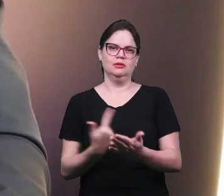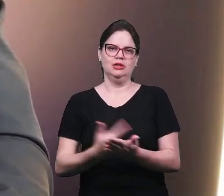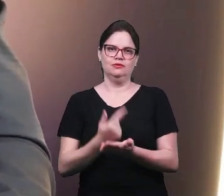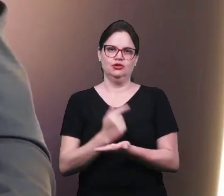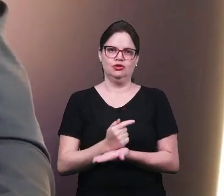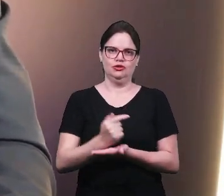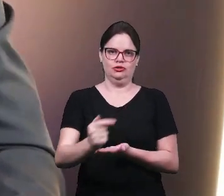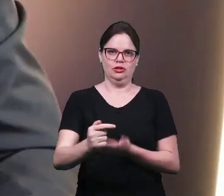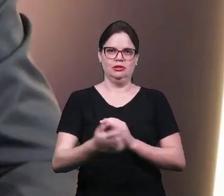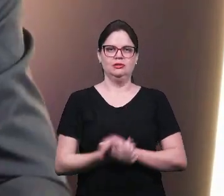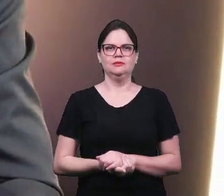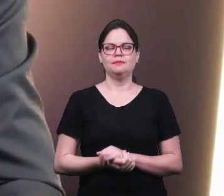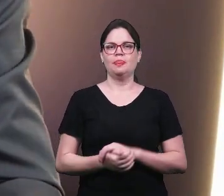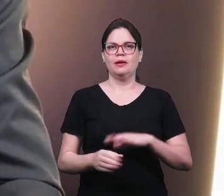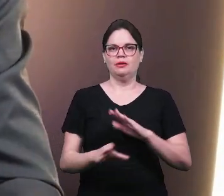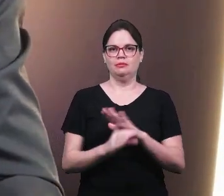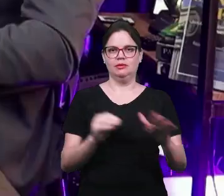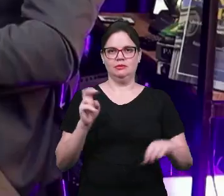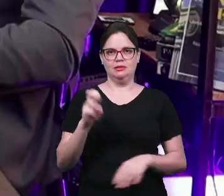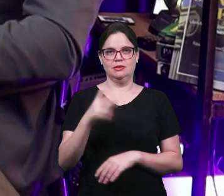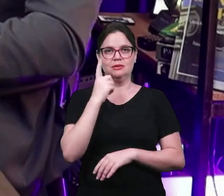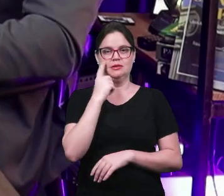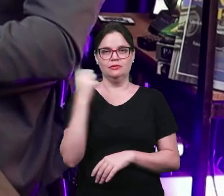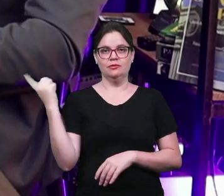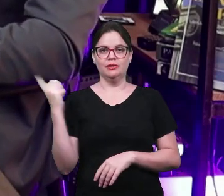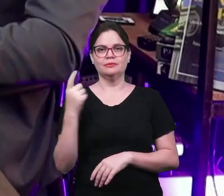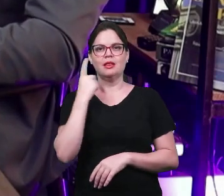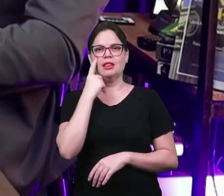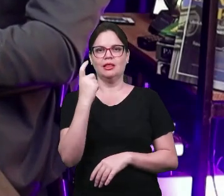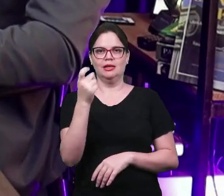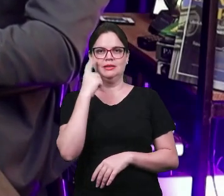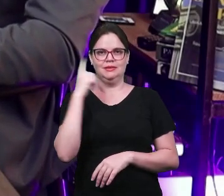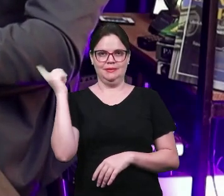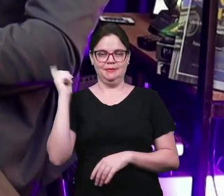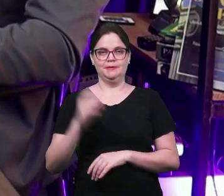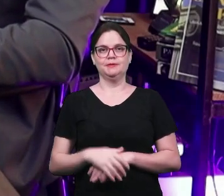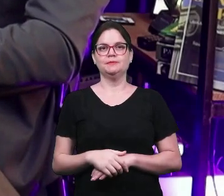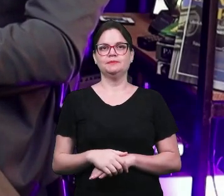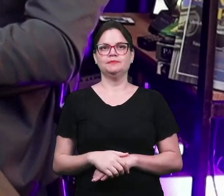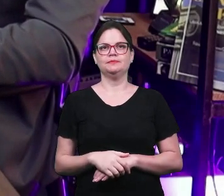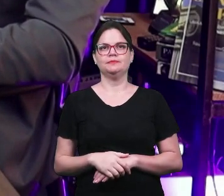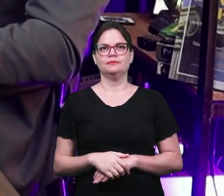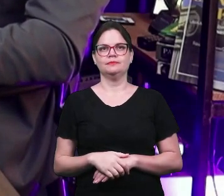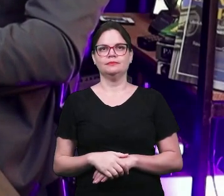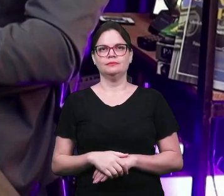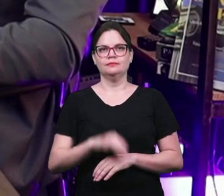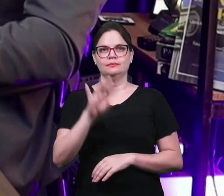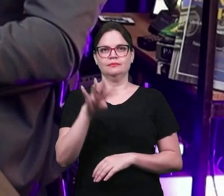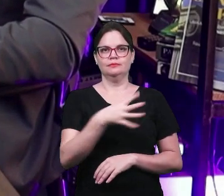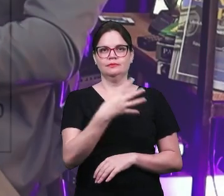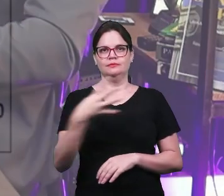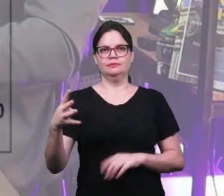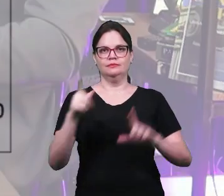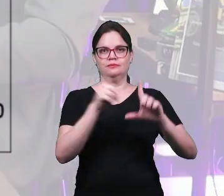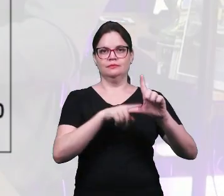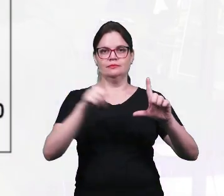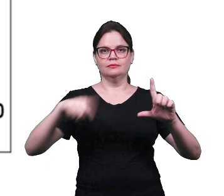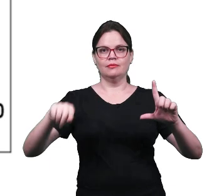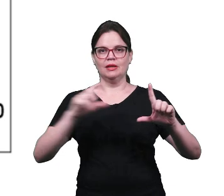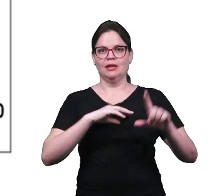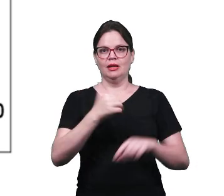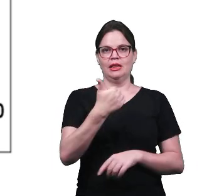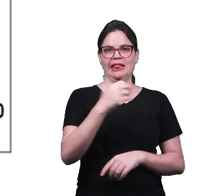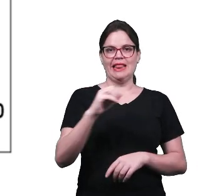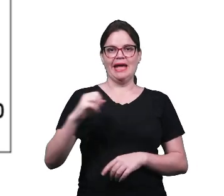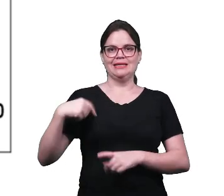no capítulo 5. É interessante que está esse quadro aqui, nós vamos ver, né, essas 10 gerações, né, de